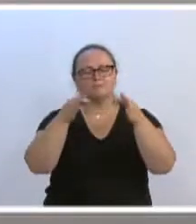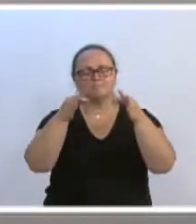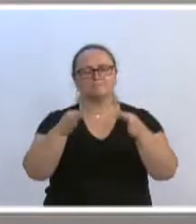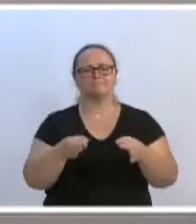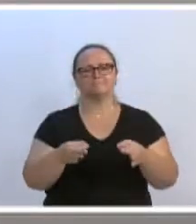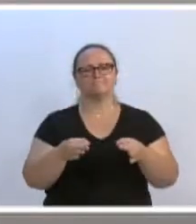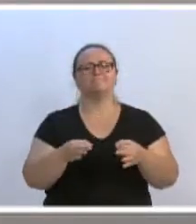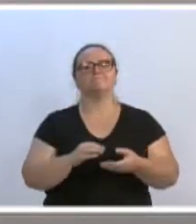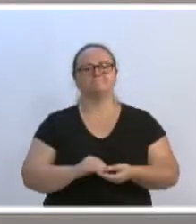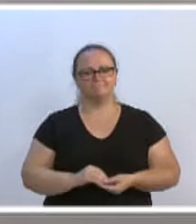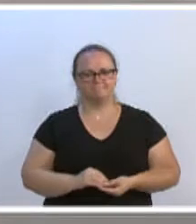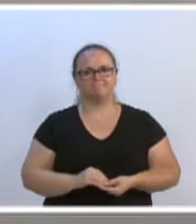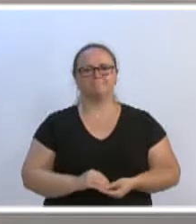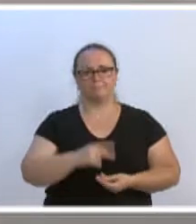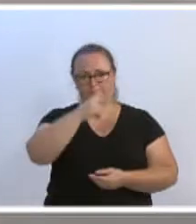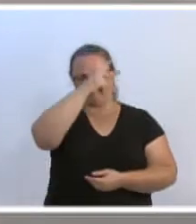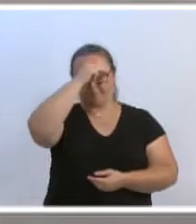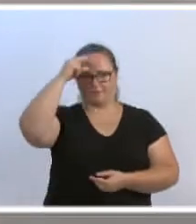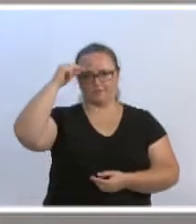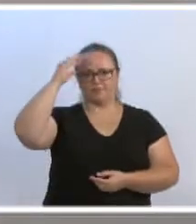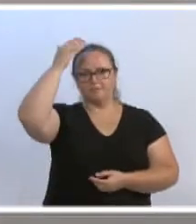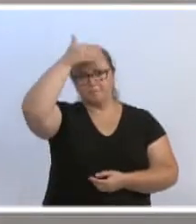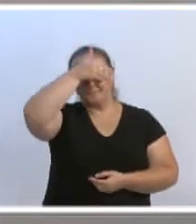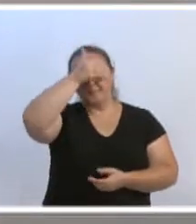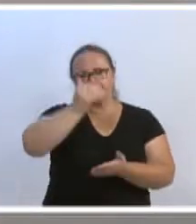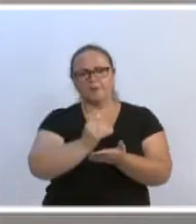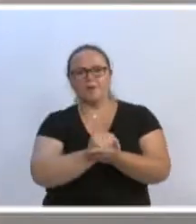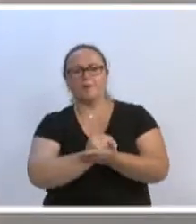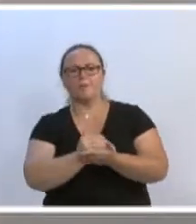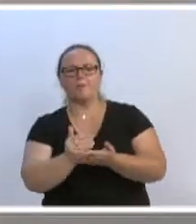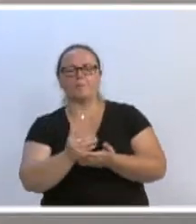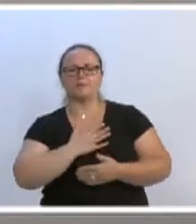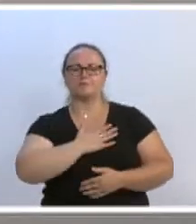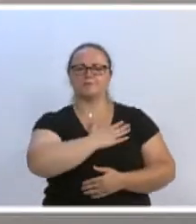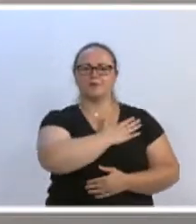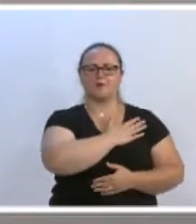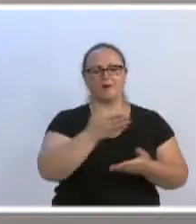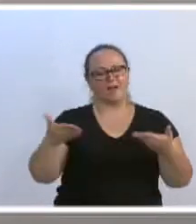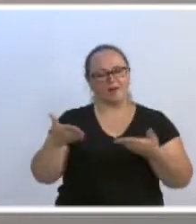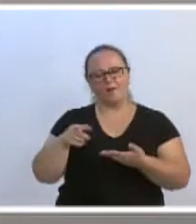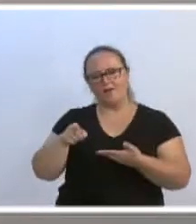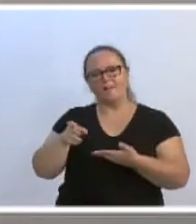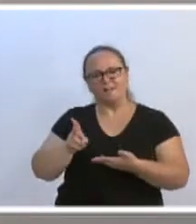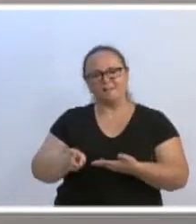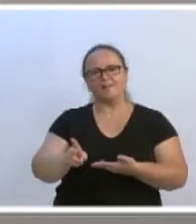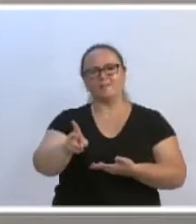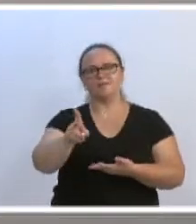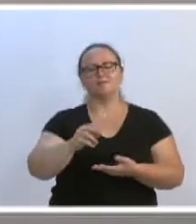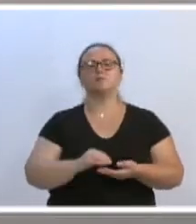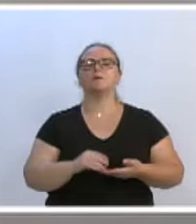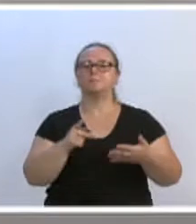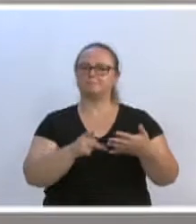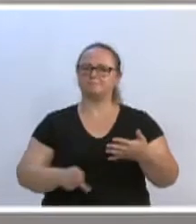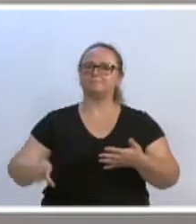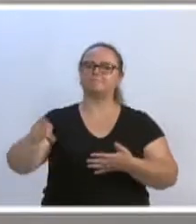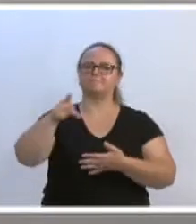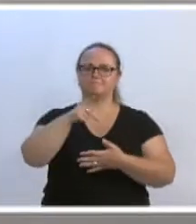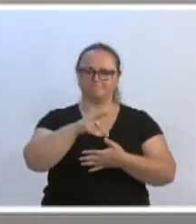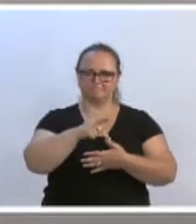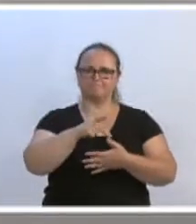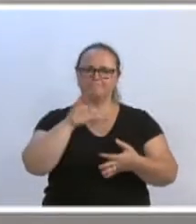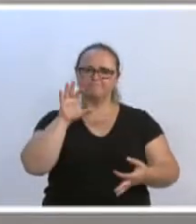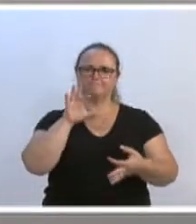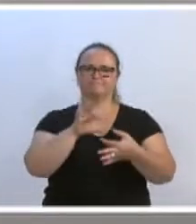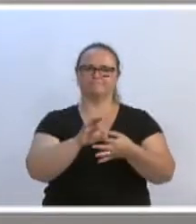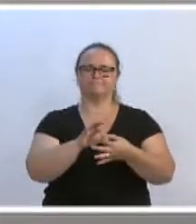prefeito mário da continuidade do trabalho que iniciou lá com o prefeito napoleão visando e dando preferência com relação à